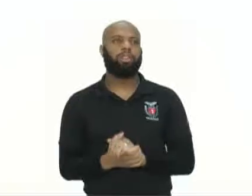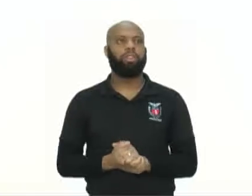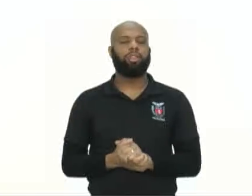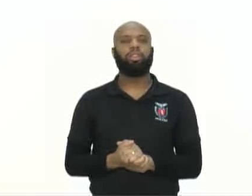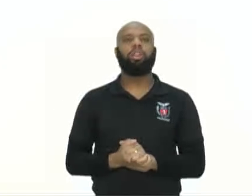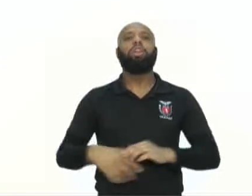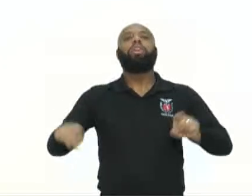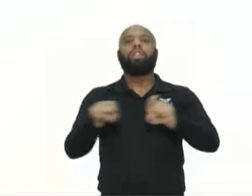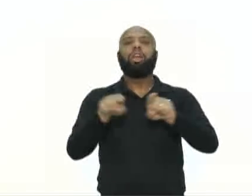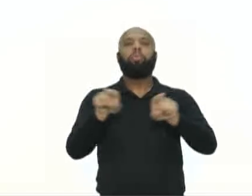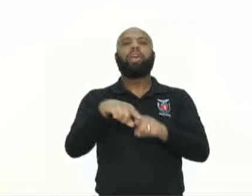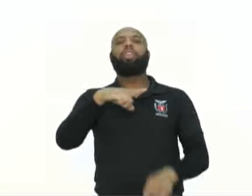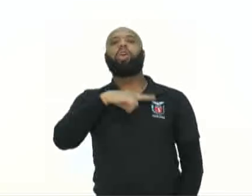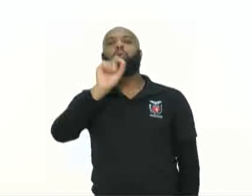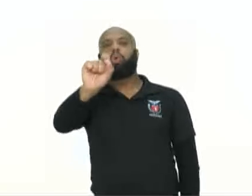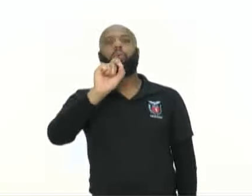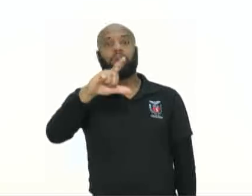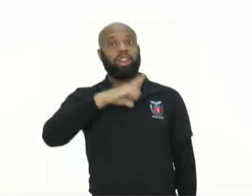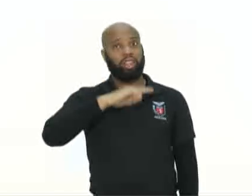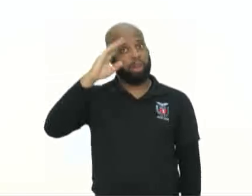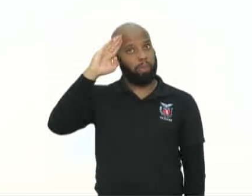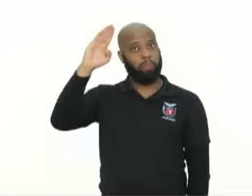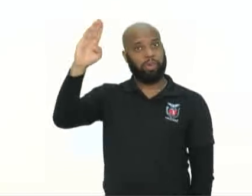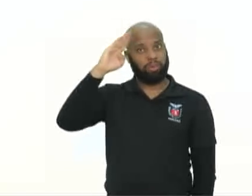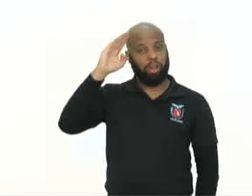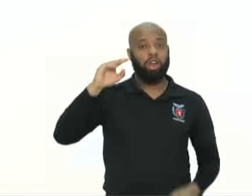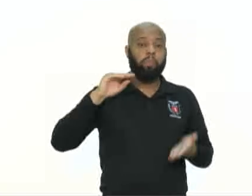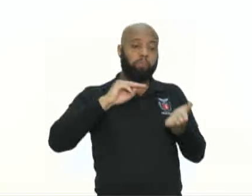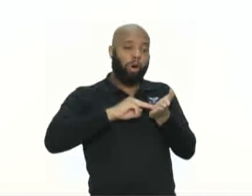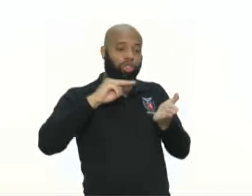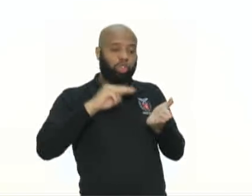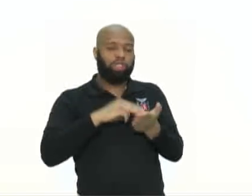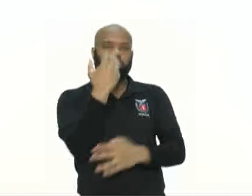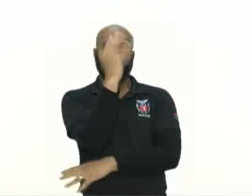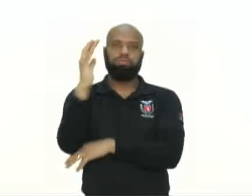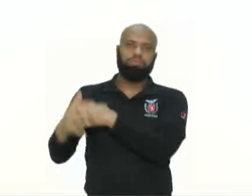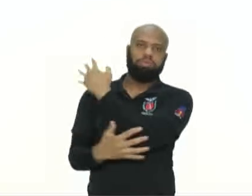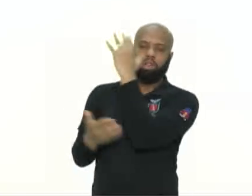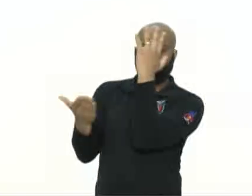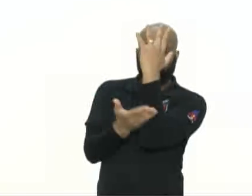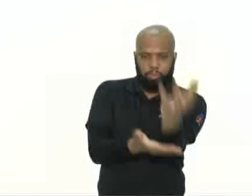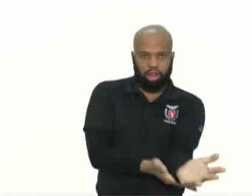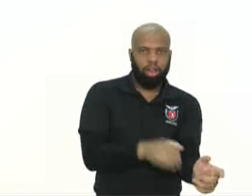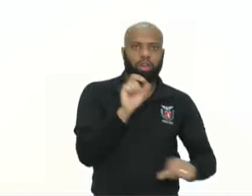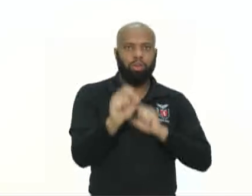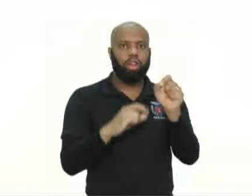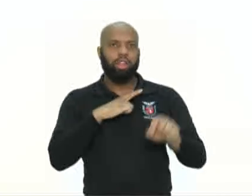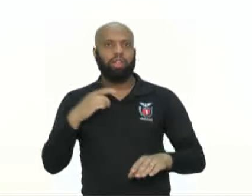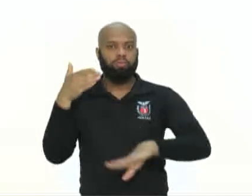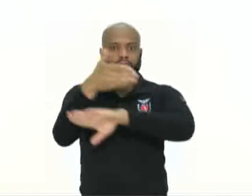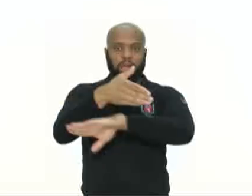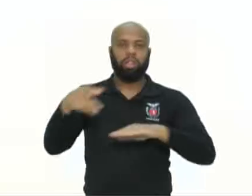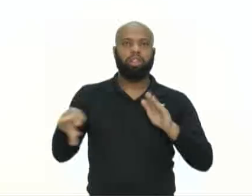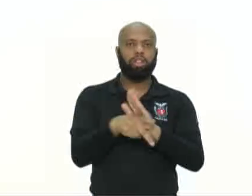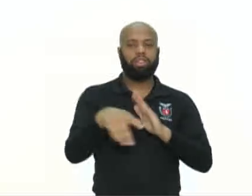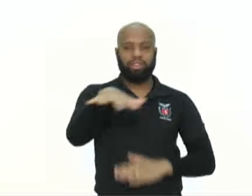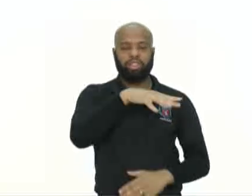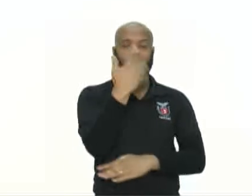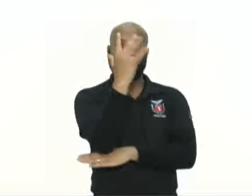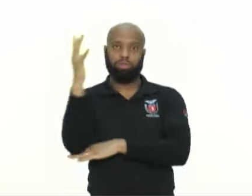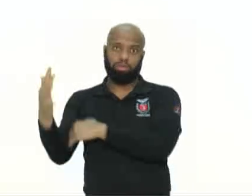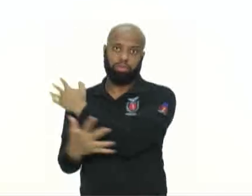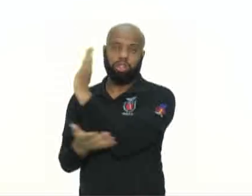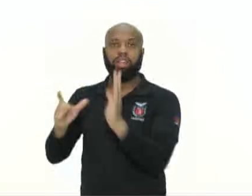Aí nós temos ali, entre as principais causas do desmatamento, é a ocupação ali de áreas florestais para